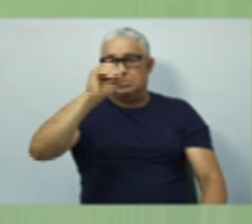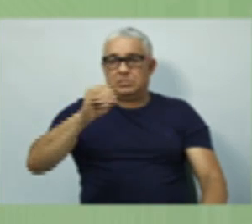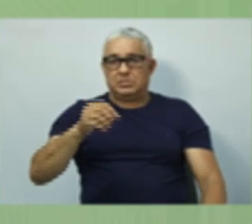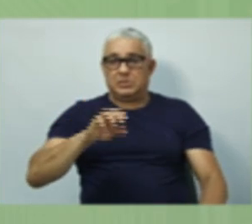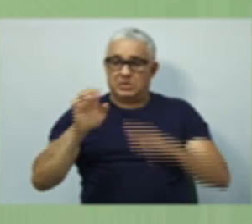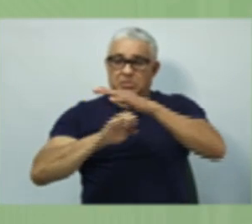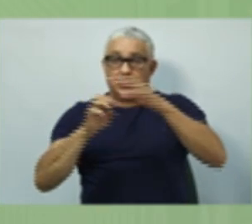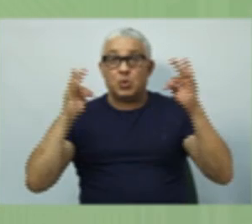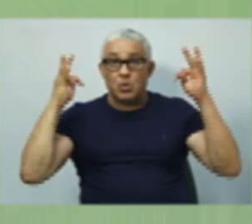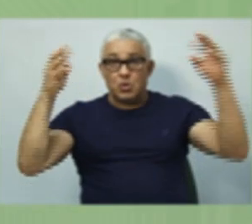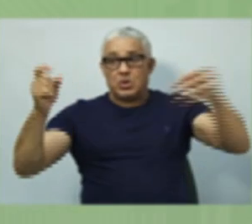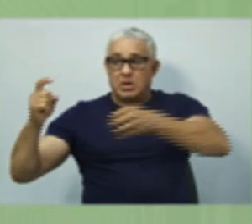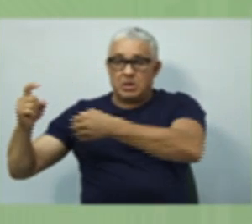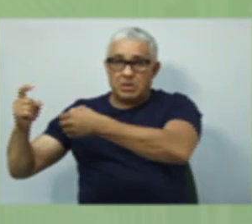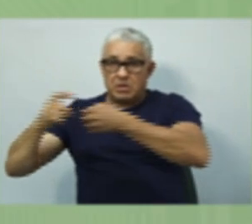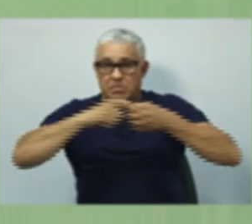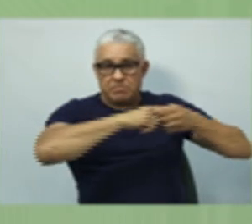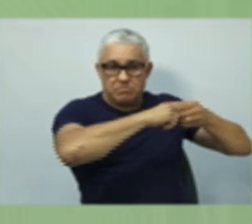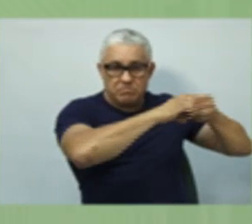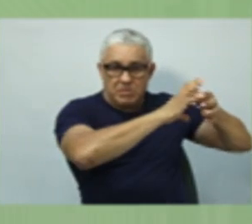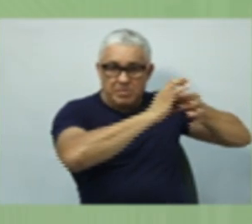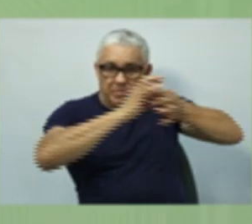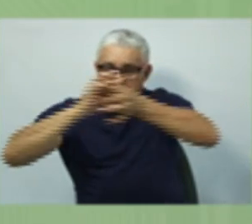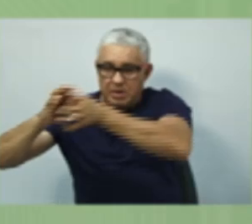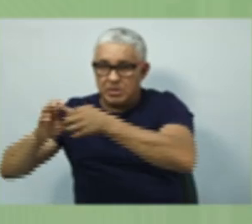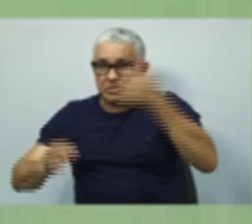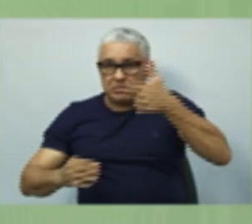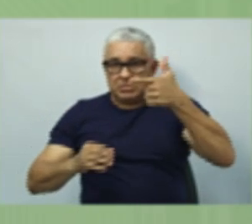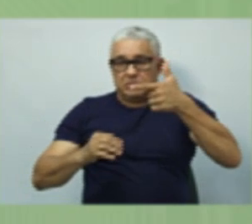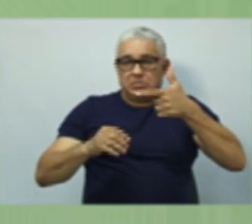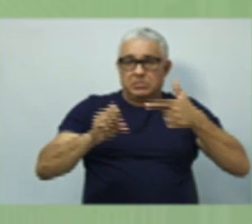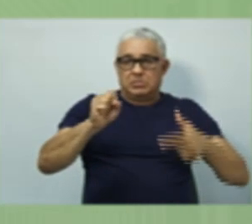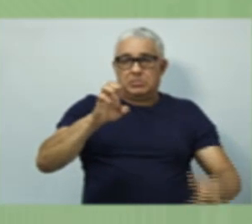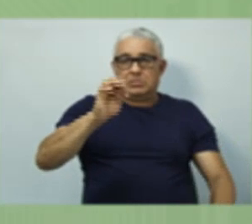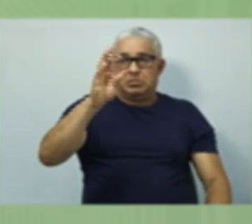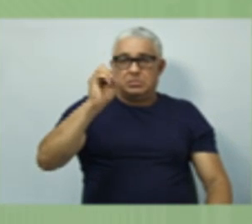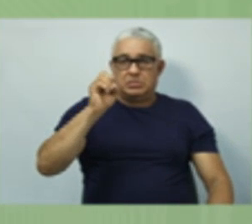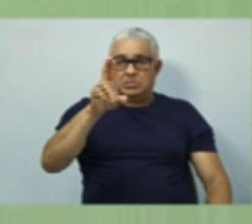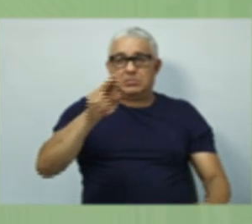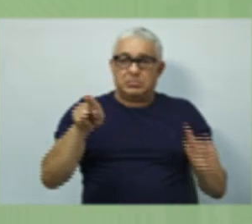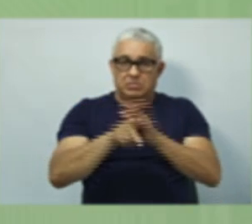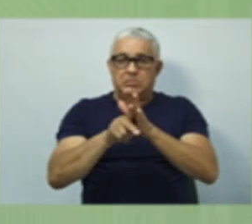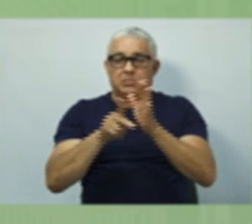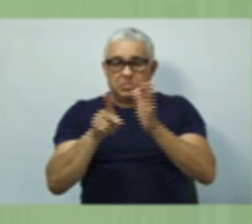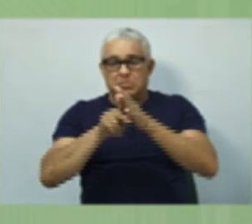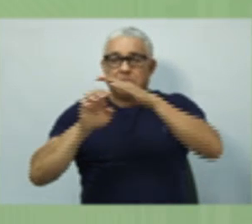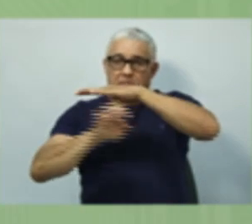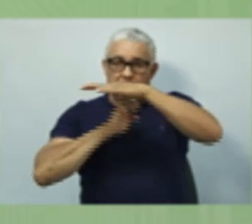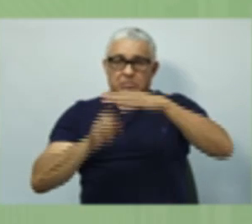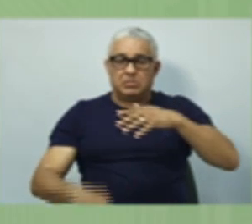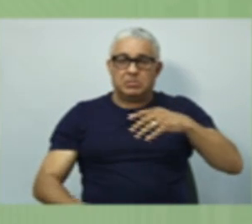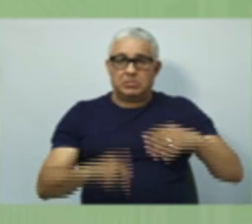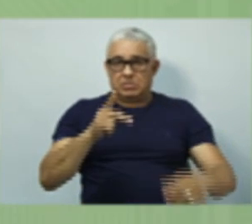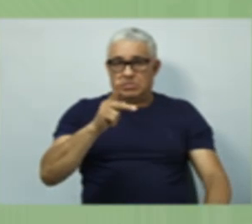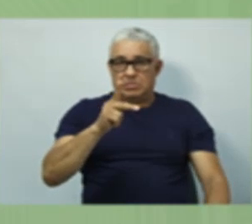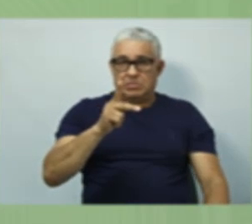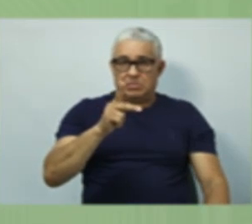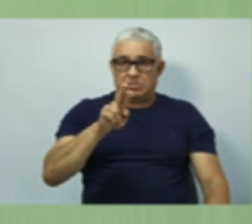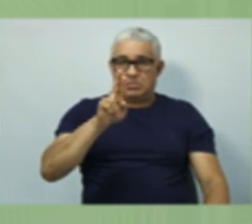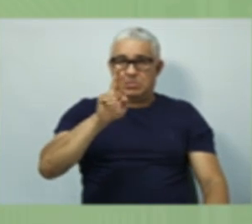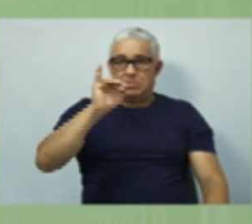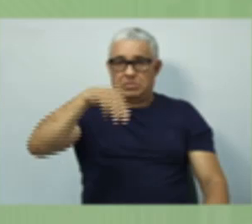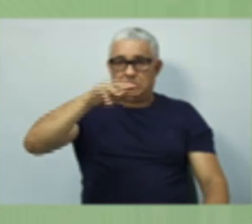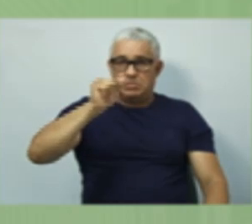segundo setor das organizações. O setor primário está relacionado